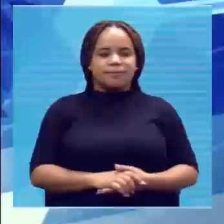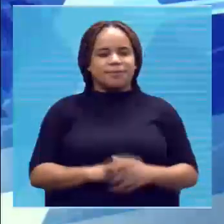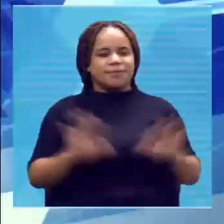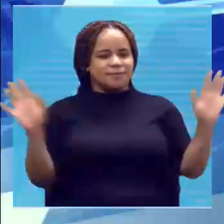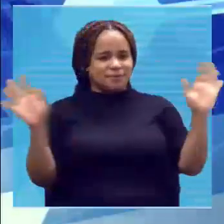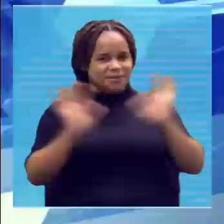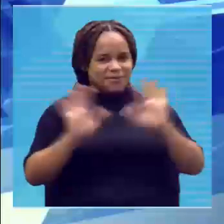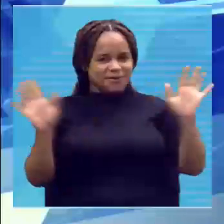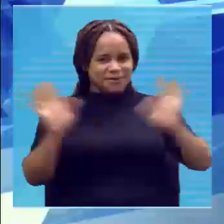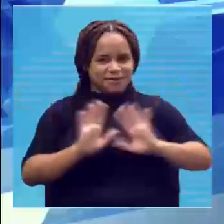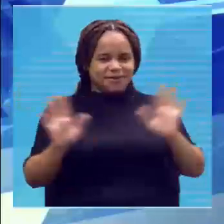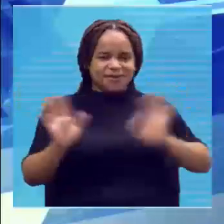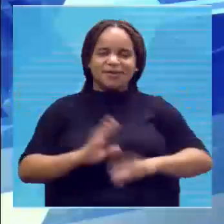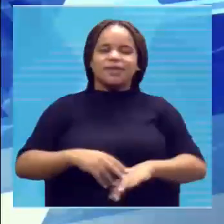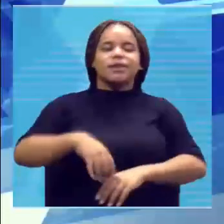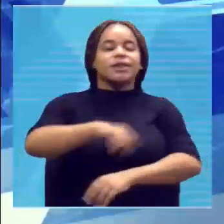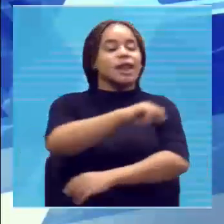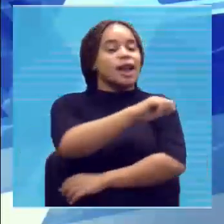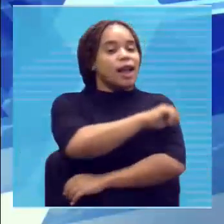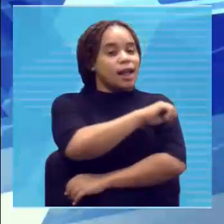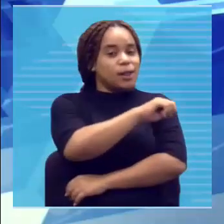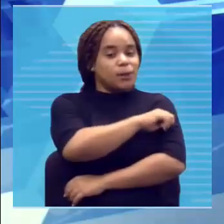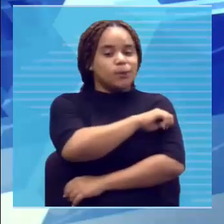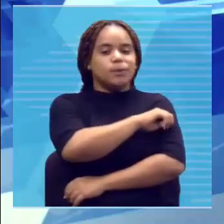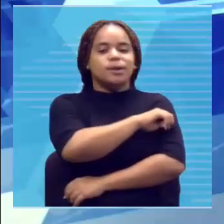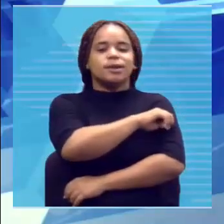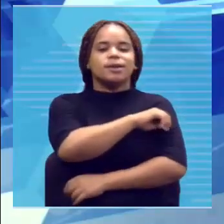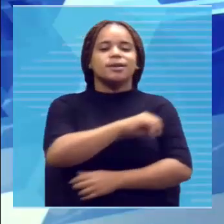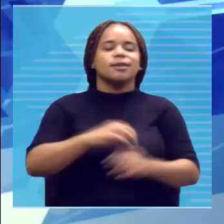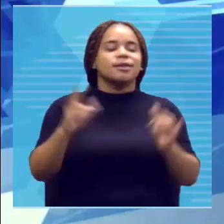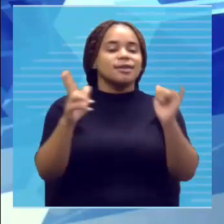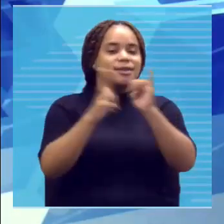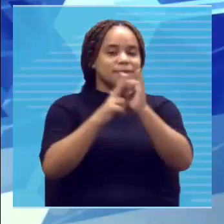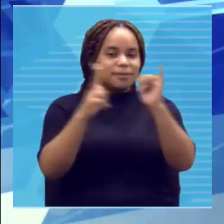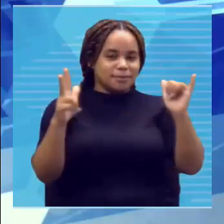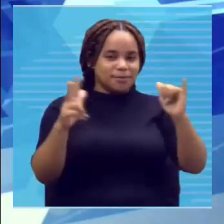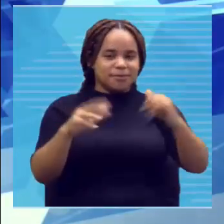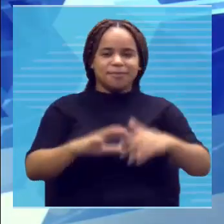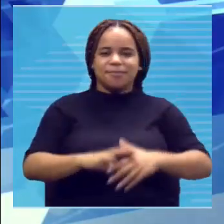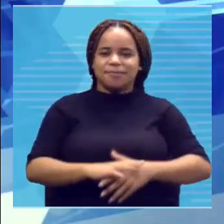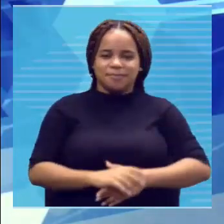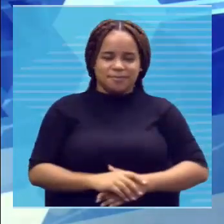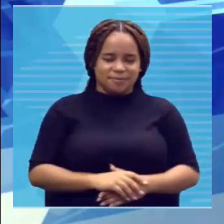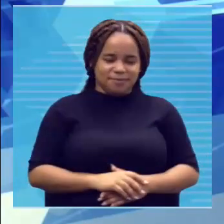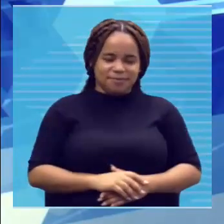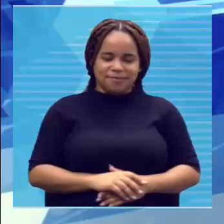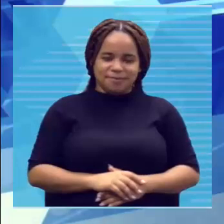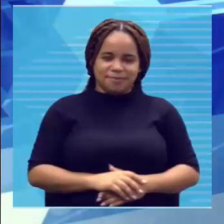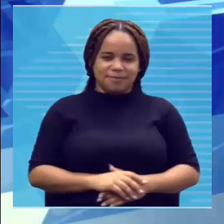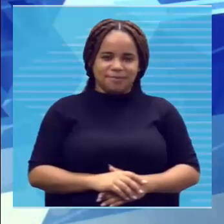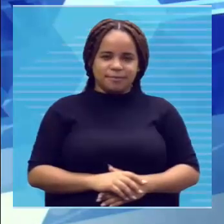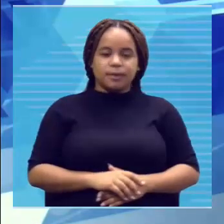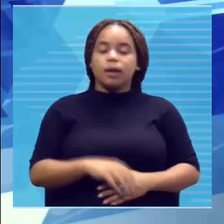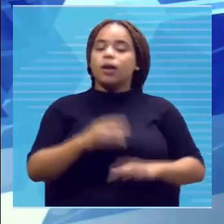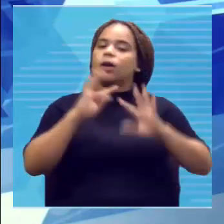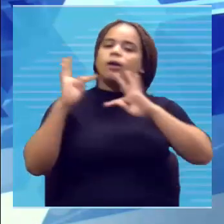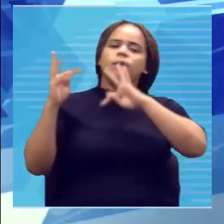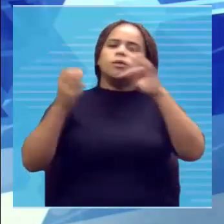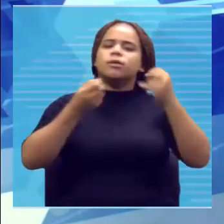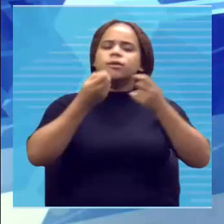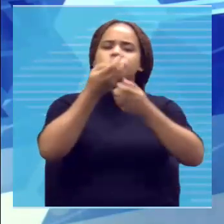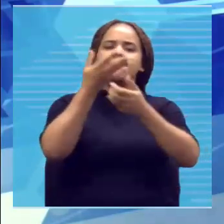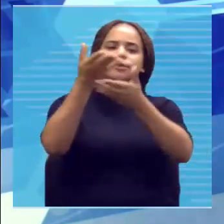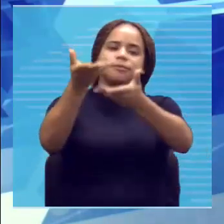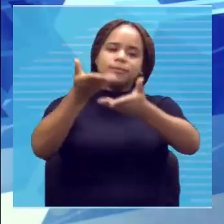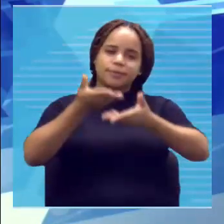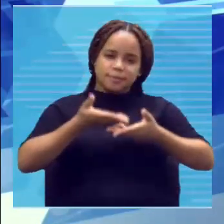salve salve alunos e alunas do canal educação sejam todos muito